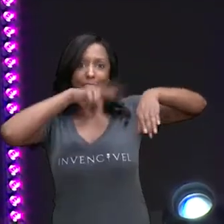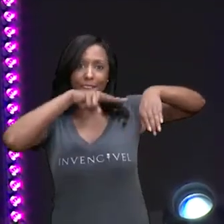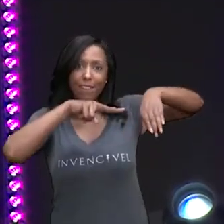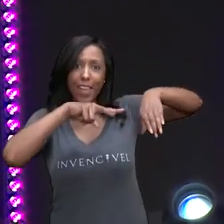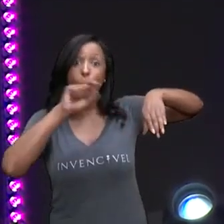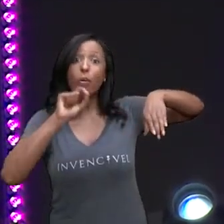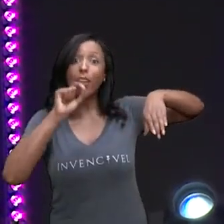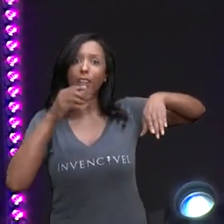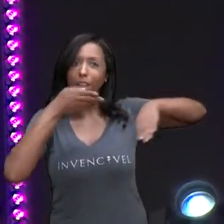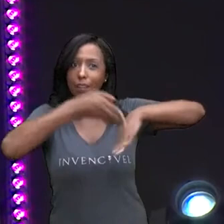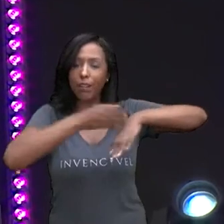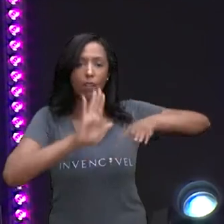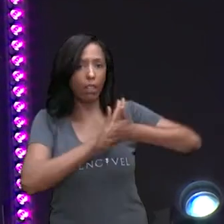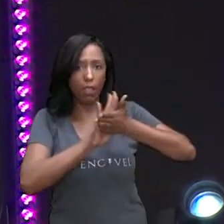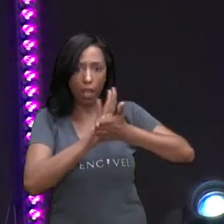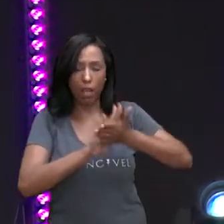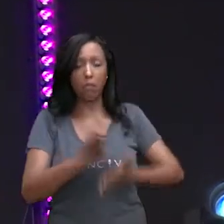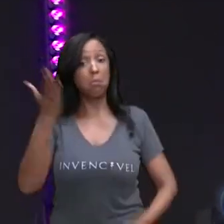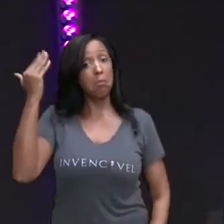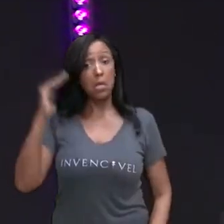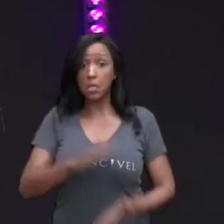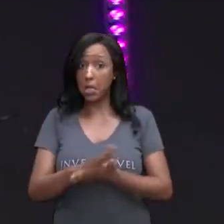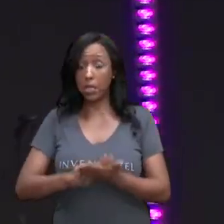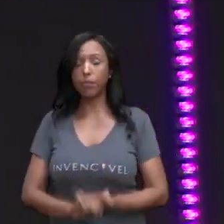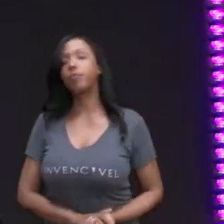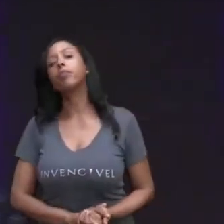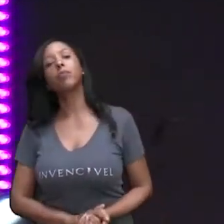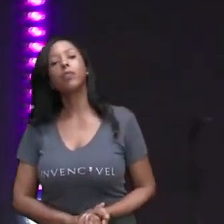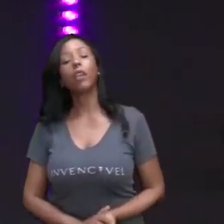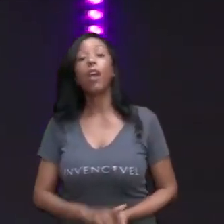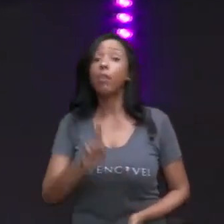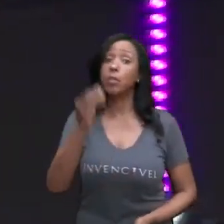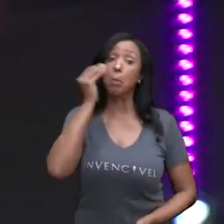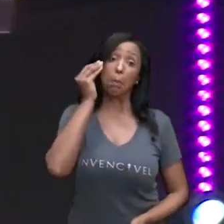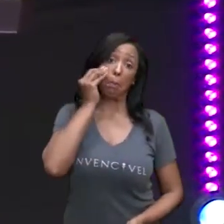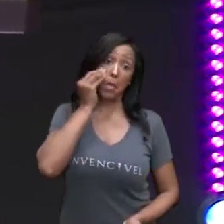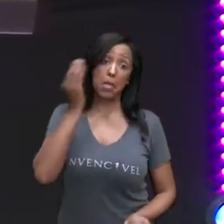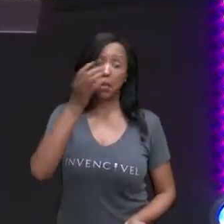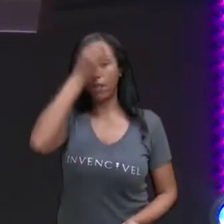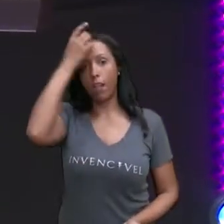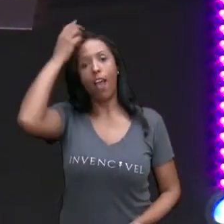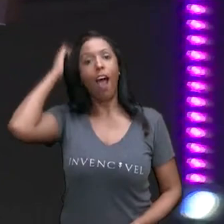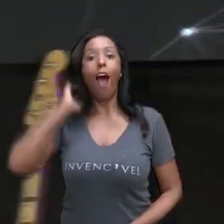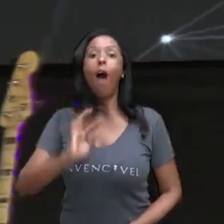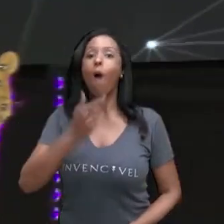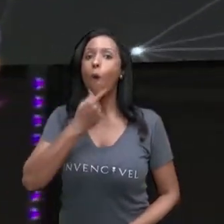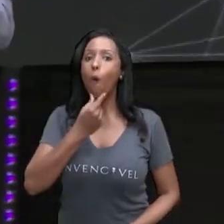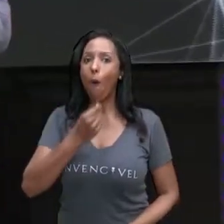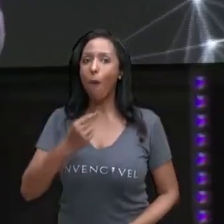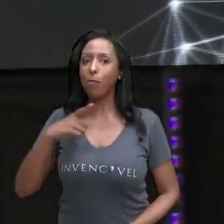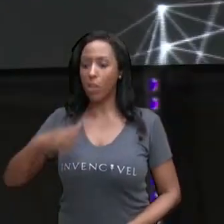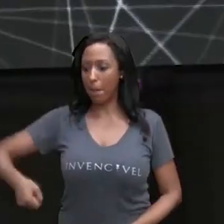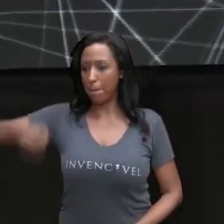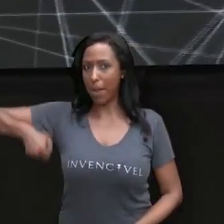lado para poder ver o que estava na bagagem. Então você arriscava. Aí o Paulo Solonca chega com um monte